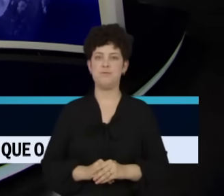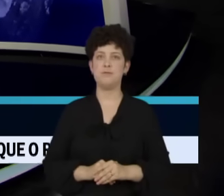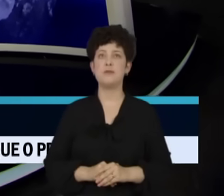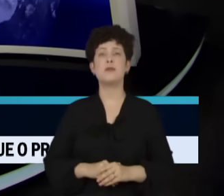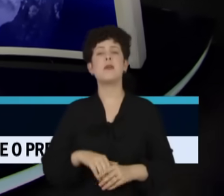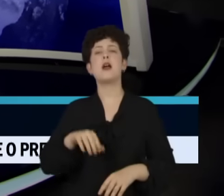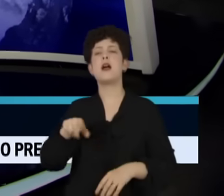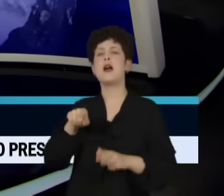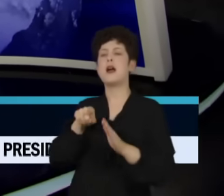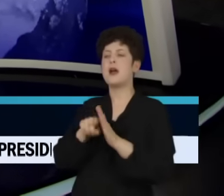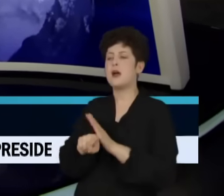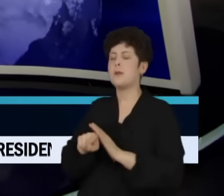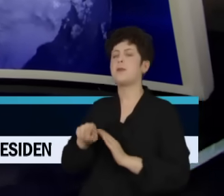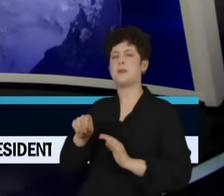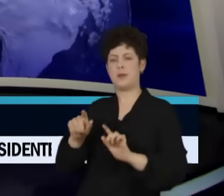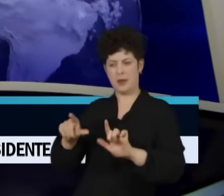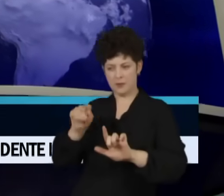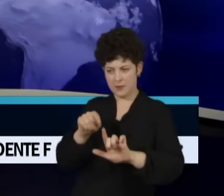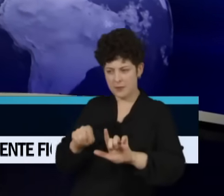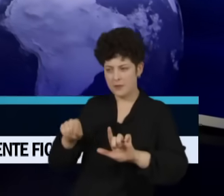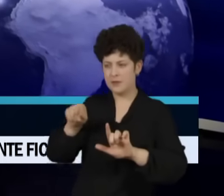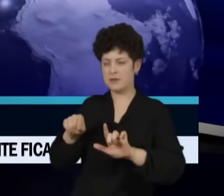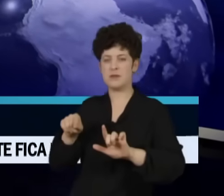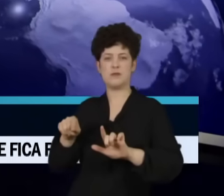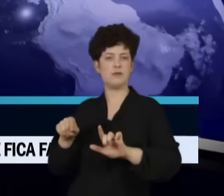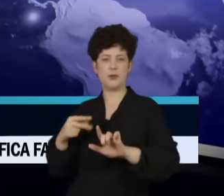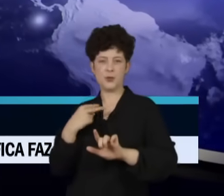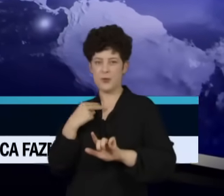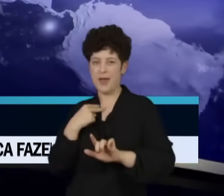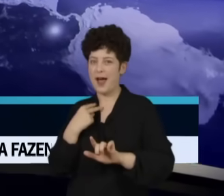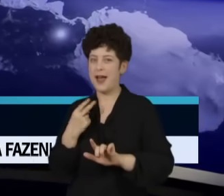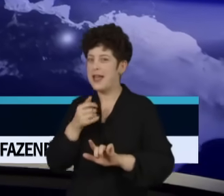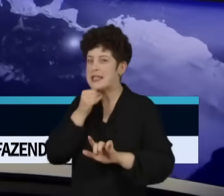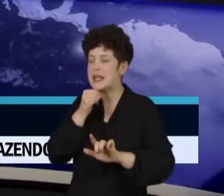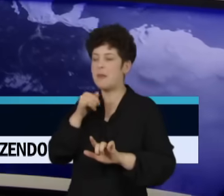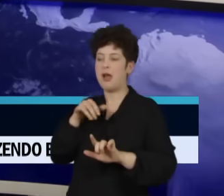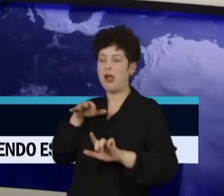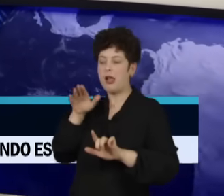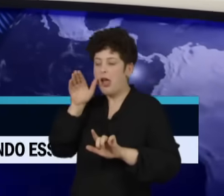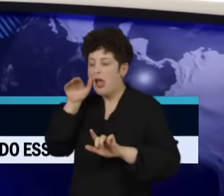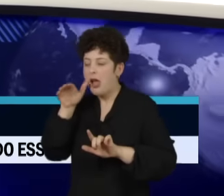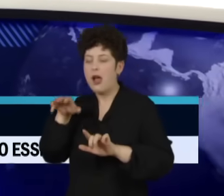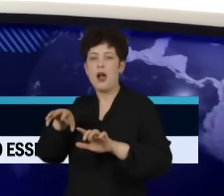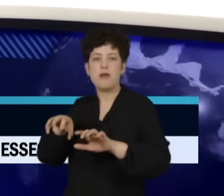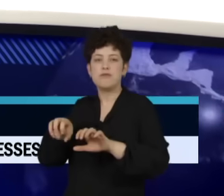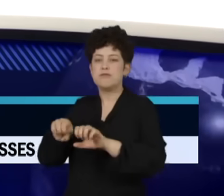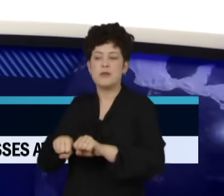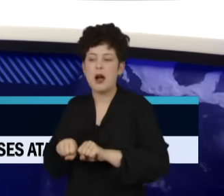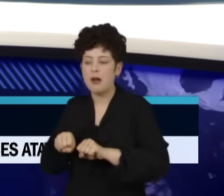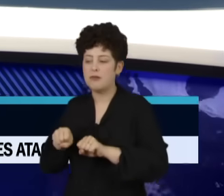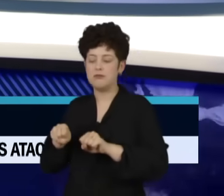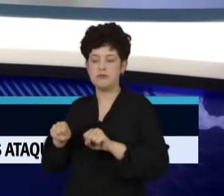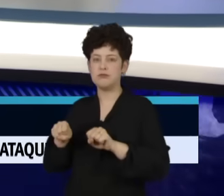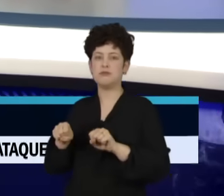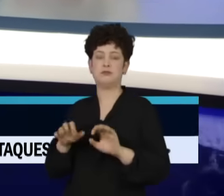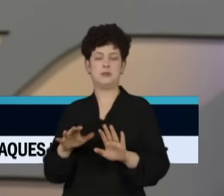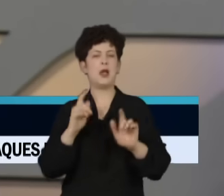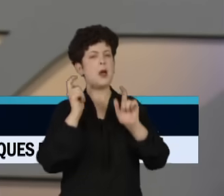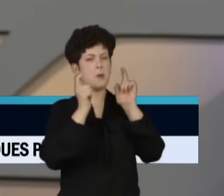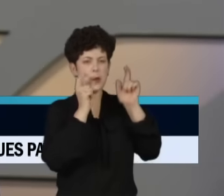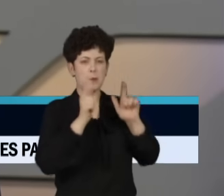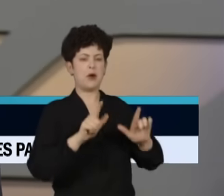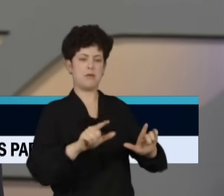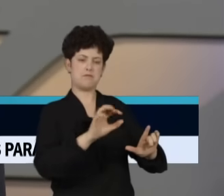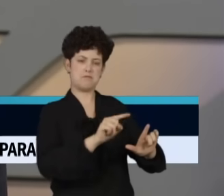Wilson, as urnas são realmente invioláveis. Karinha, é o seguinte, eu acho que essa preocupação com a integridade das